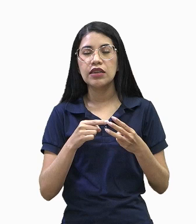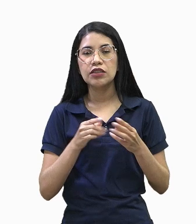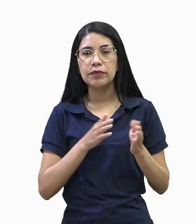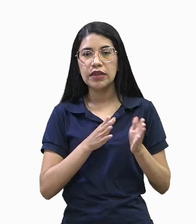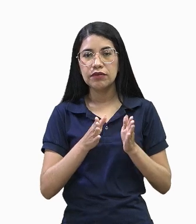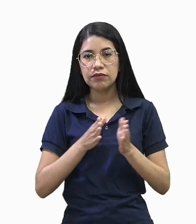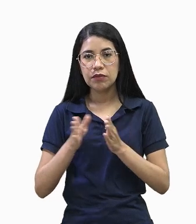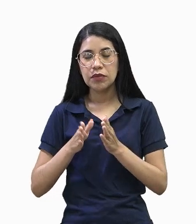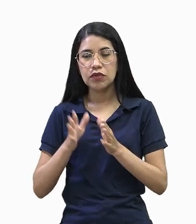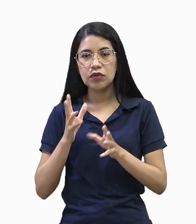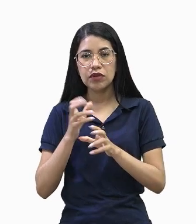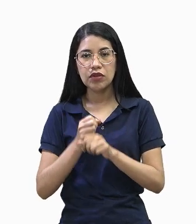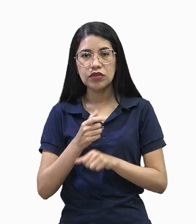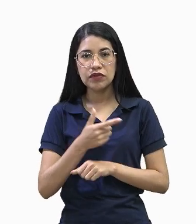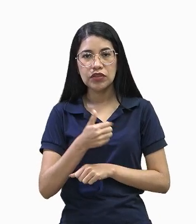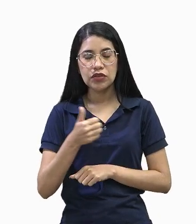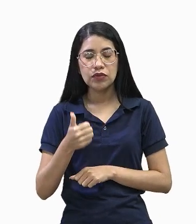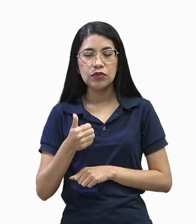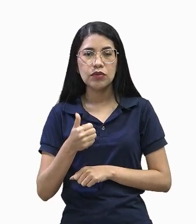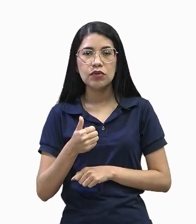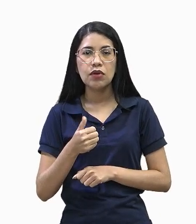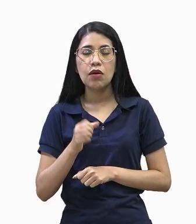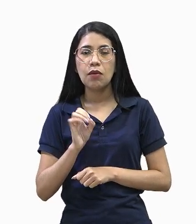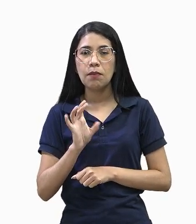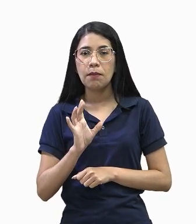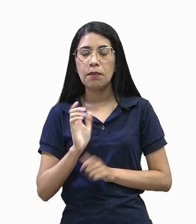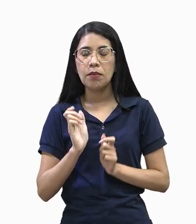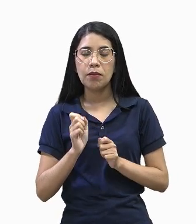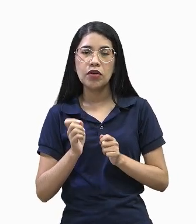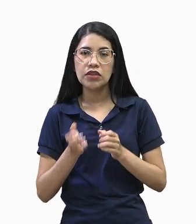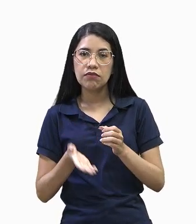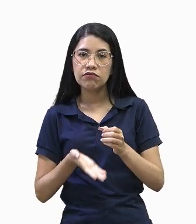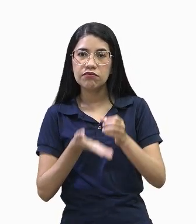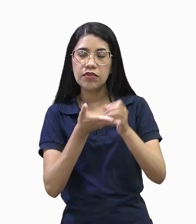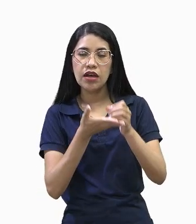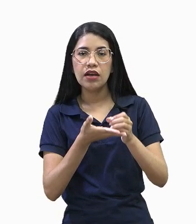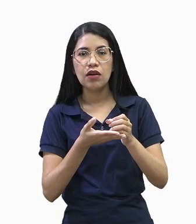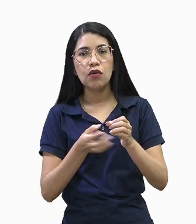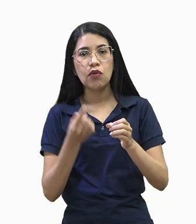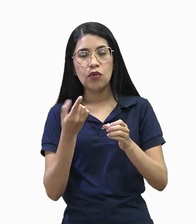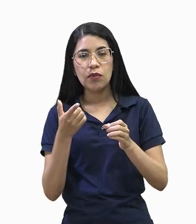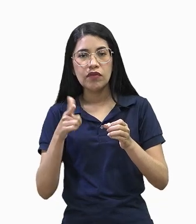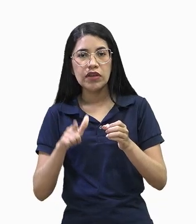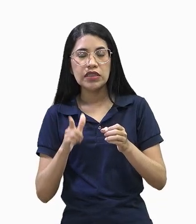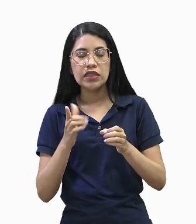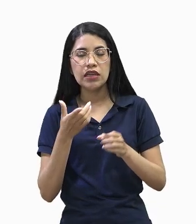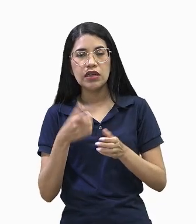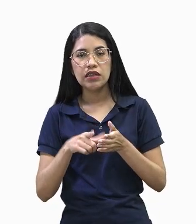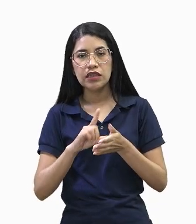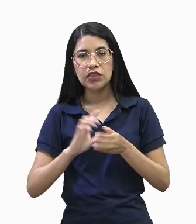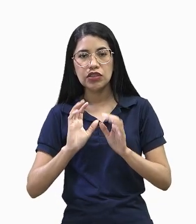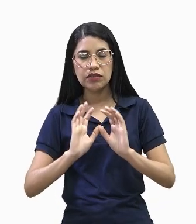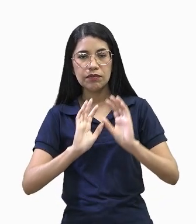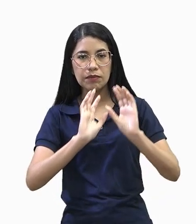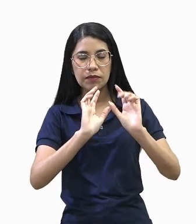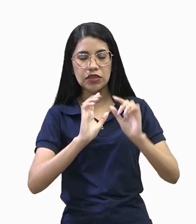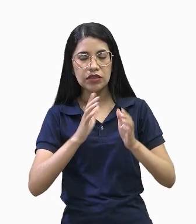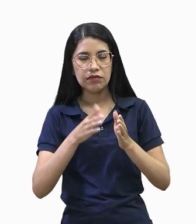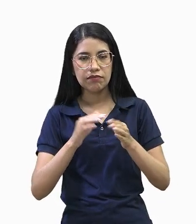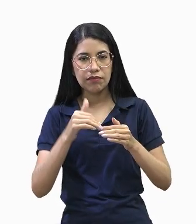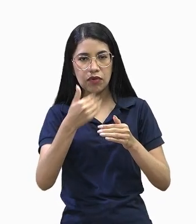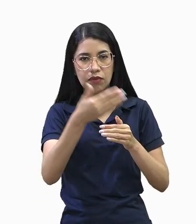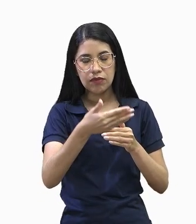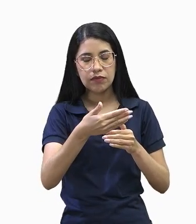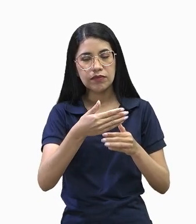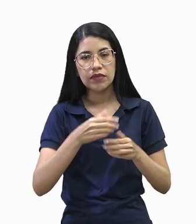pontos. A peteca só pode ser tocada uma vez pela raquete antes de passar para o outro lado.